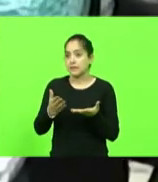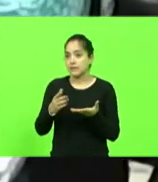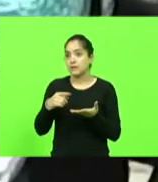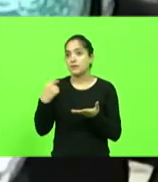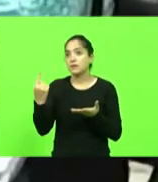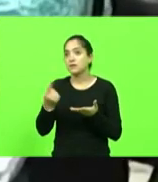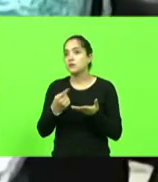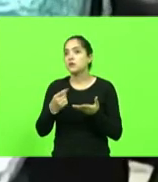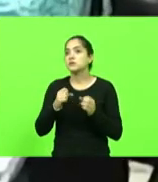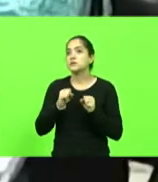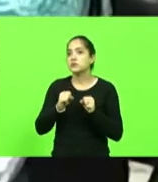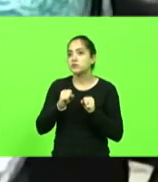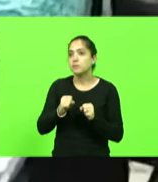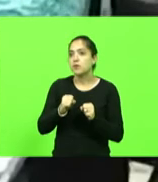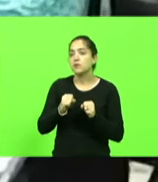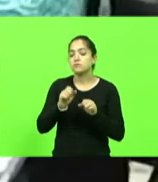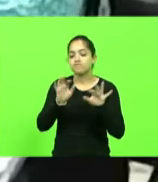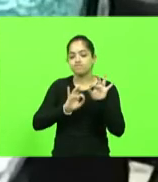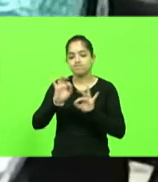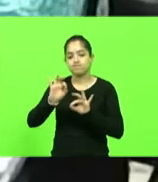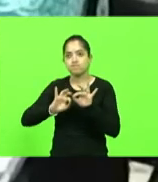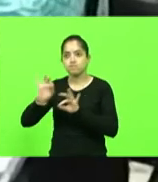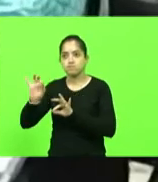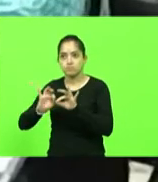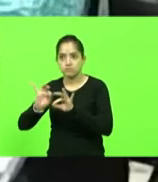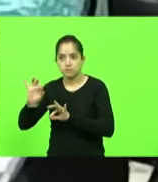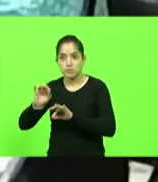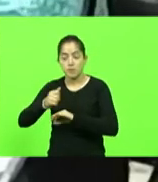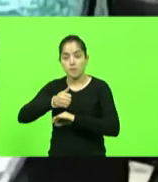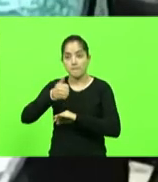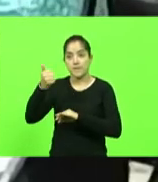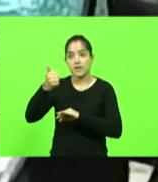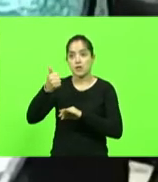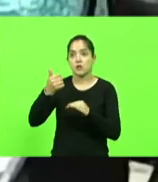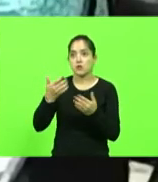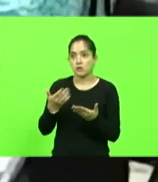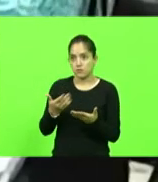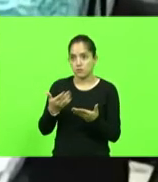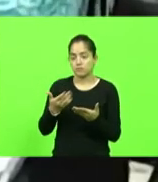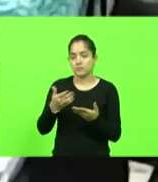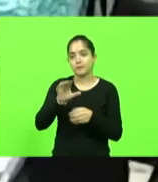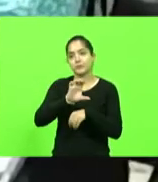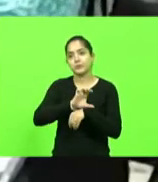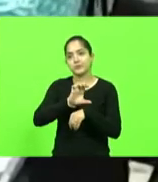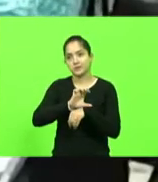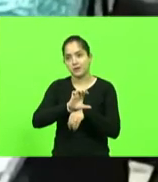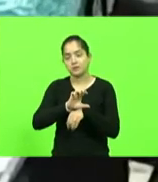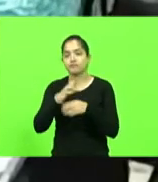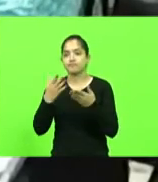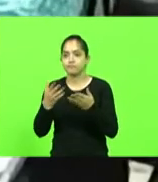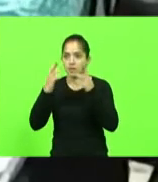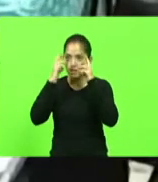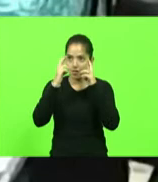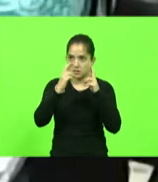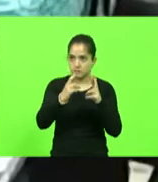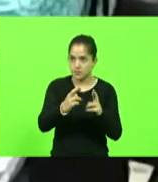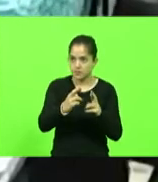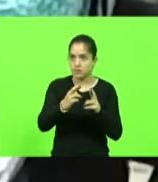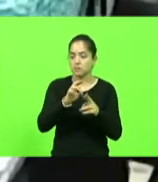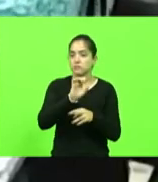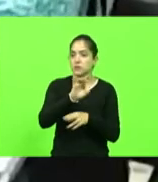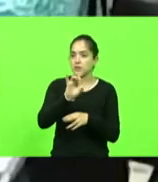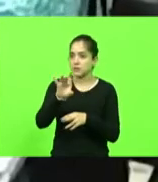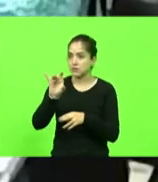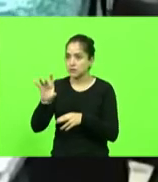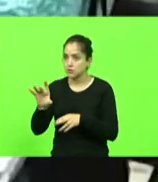então, traçar o modelo, né, o melhor modelo para o nosso estado, respeitando a peculiaridade de cada